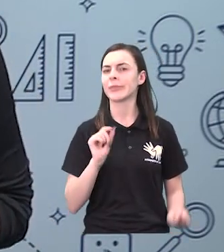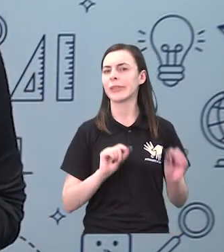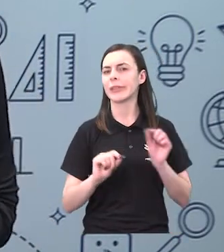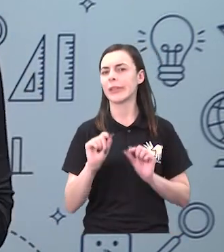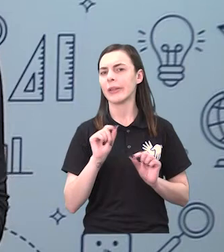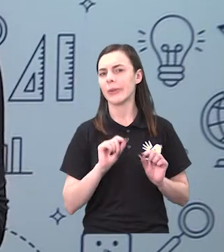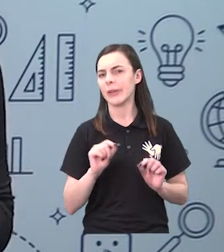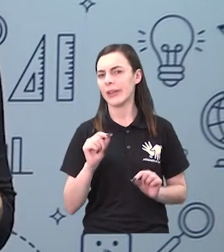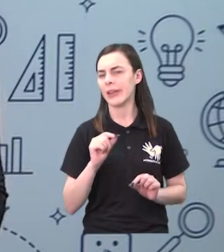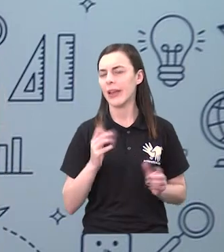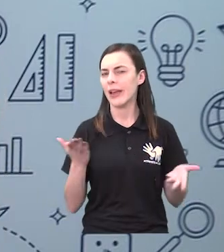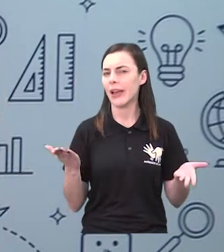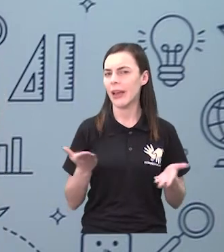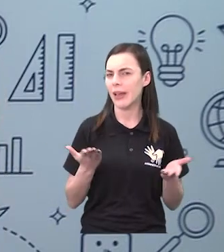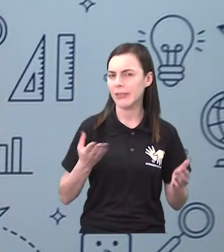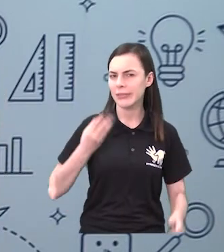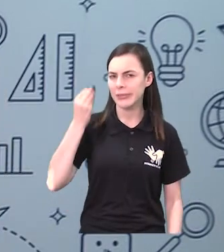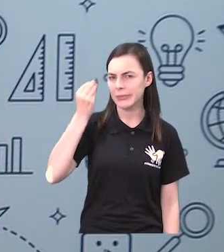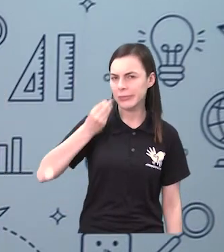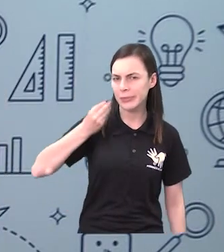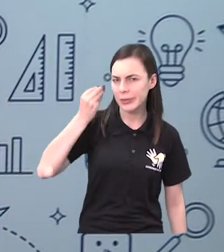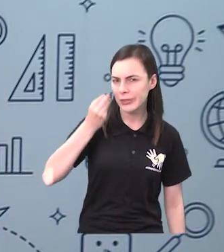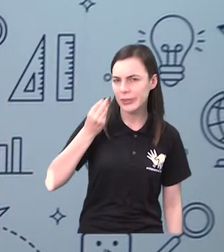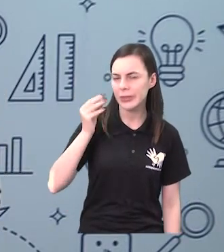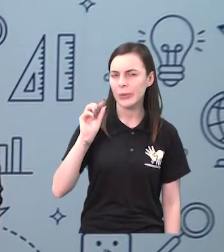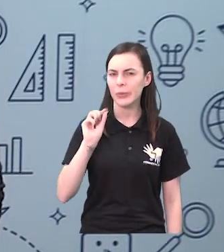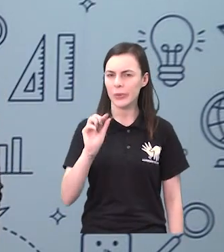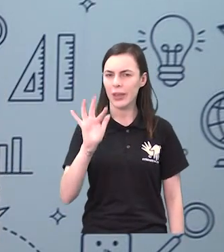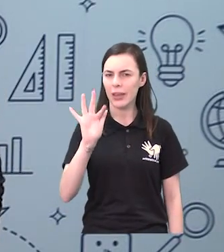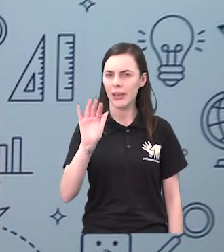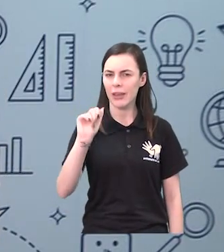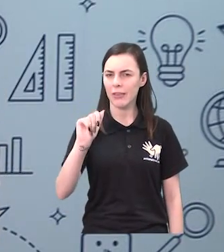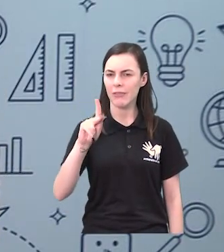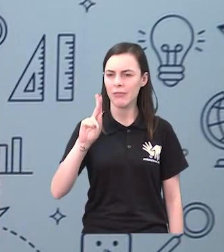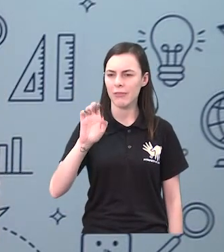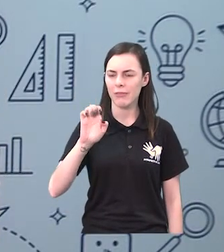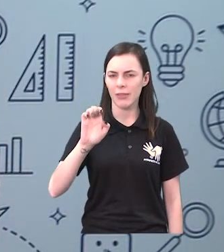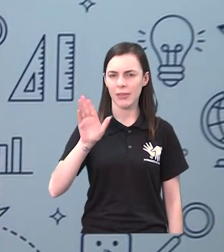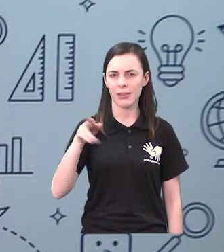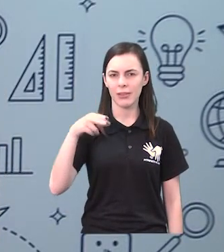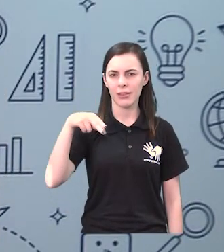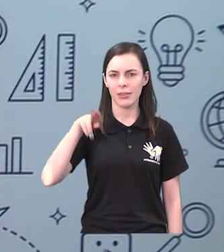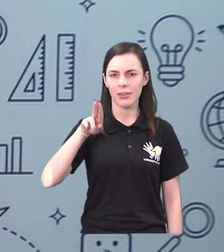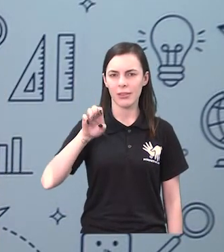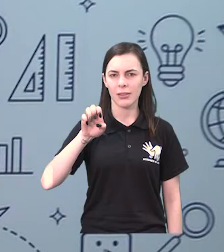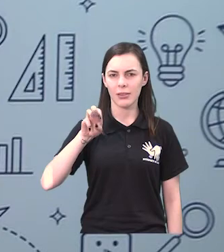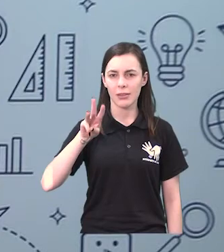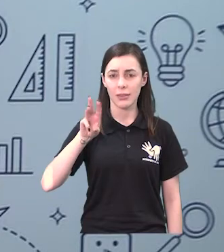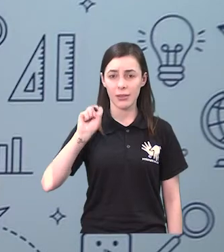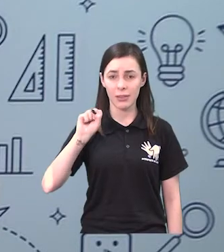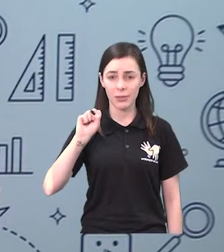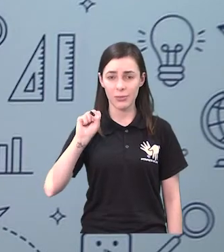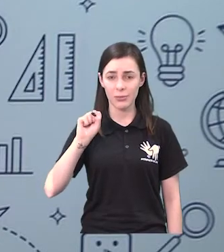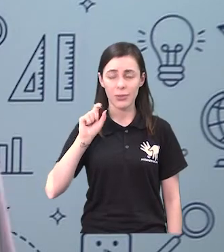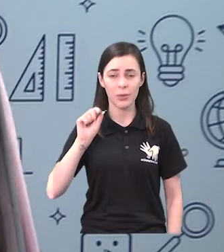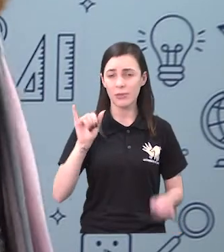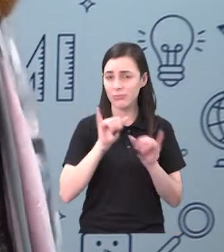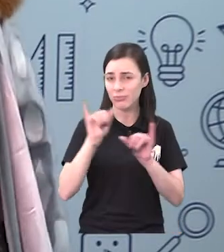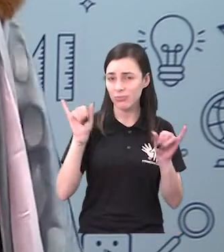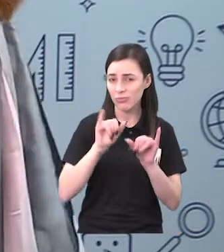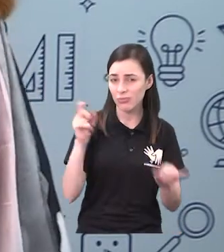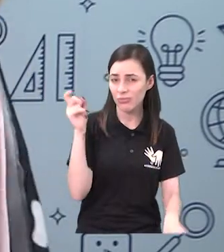percebido que também estamos vivendo uma fase em que acontecem muitas notícias falsas certo fake News é